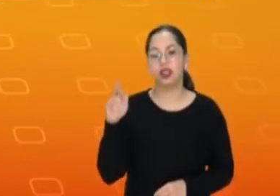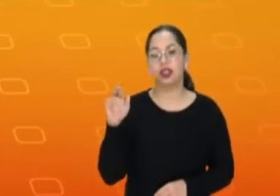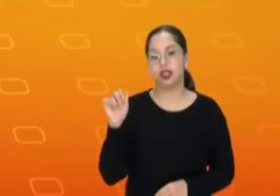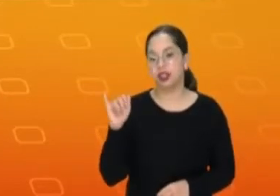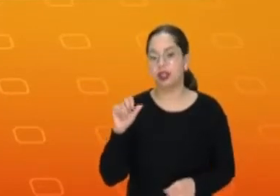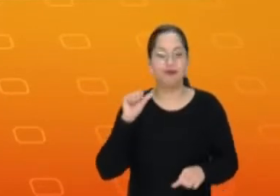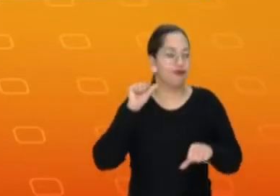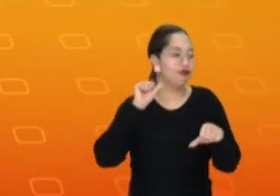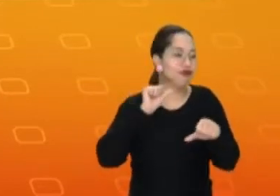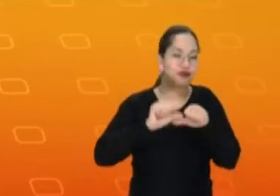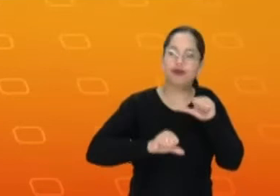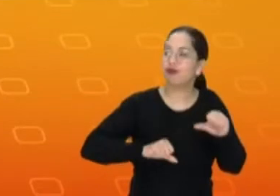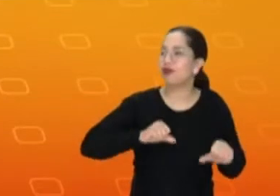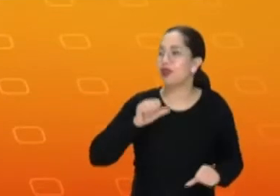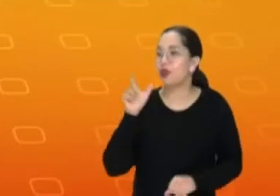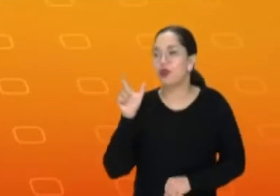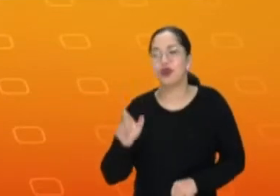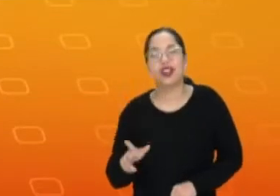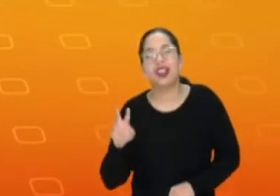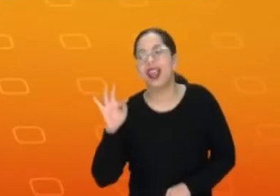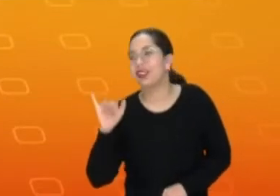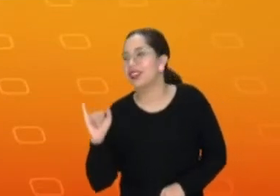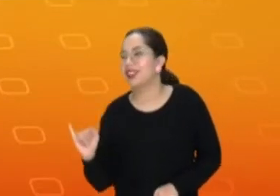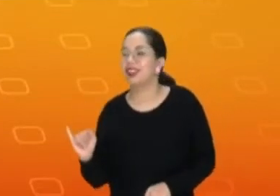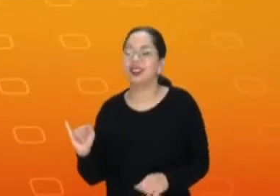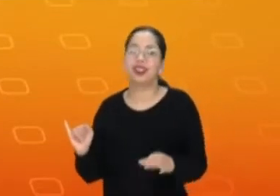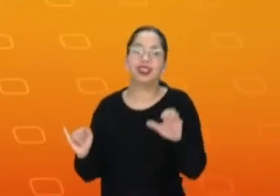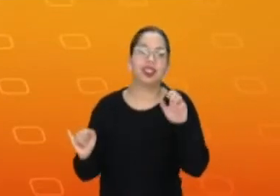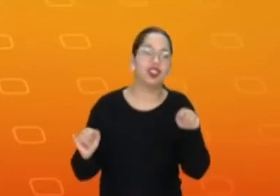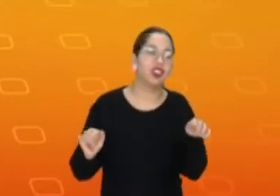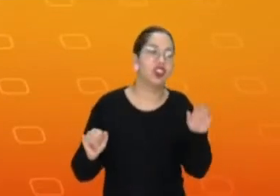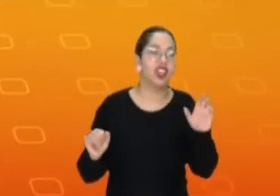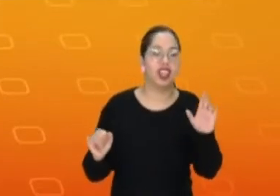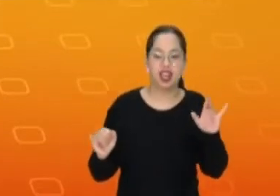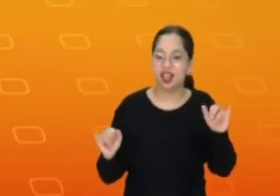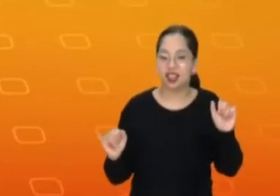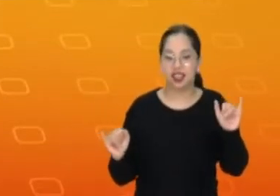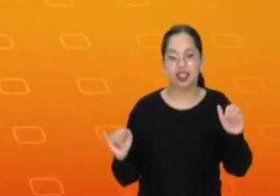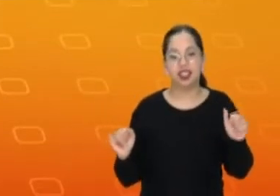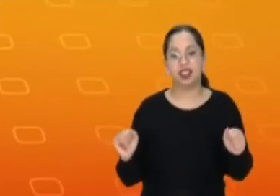mudando. TI, já começou não muito tempo